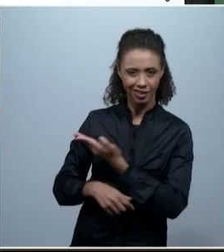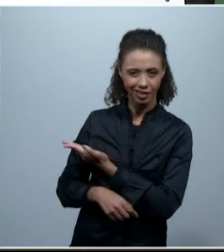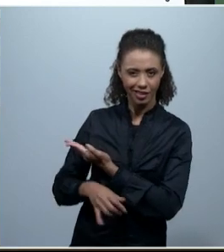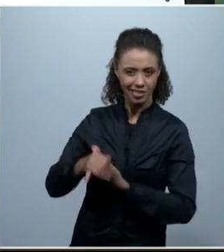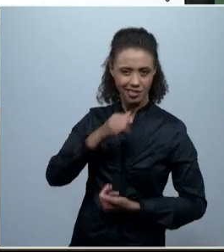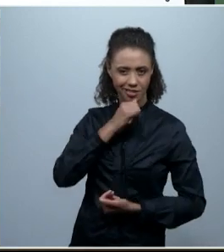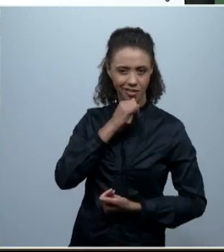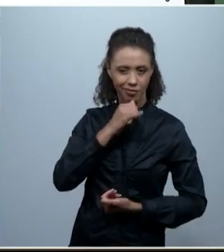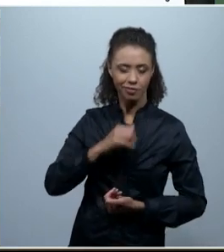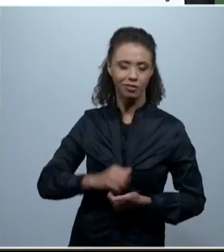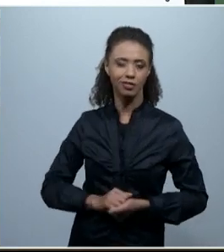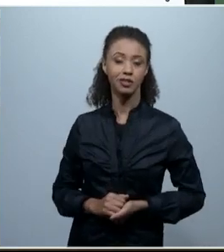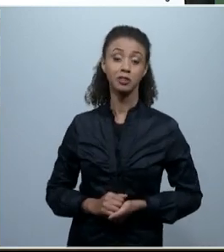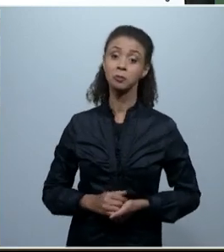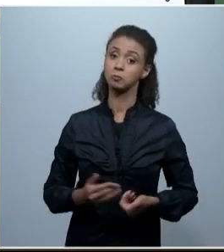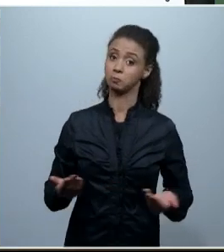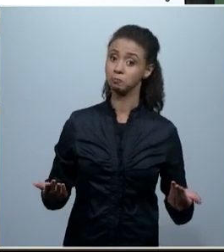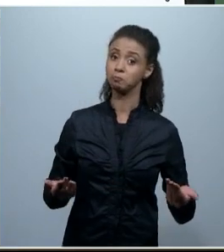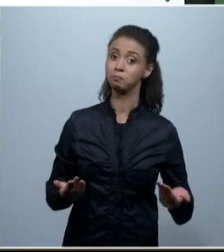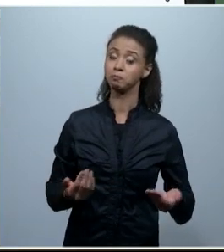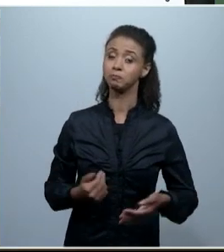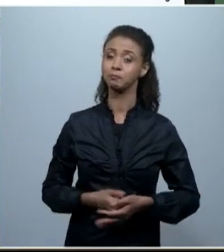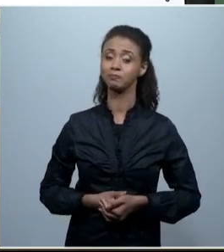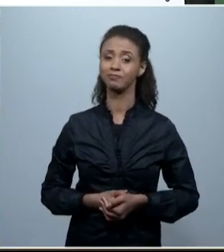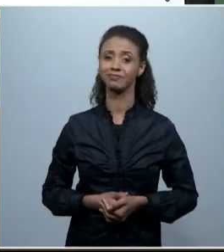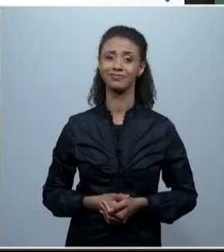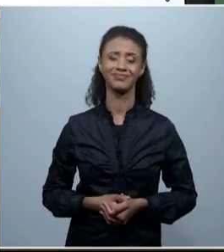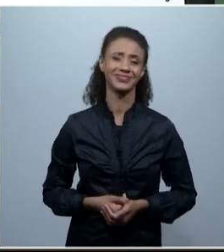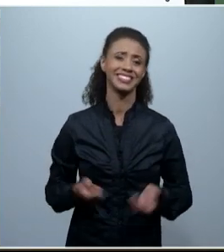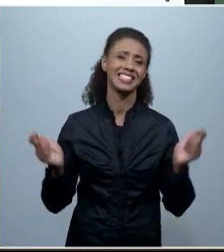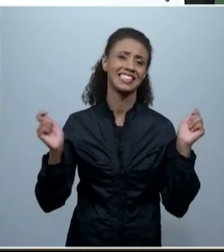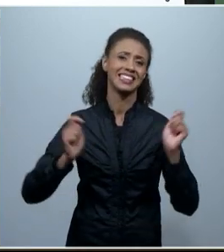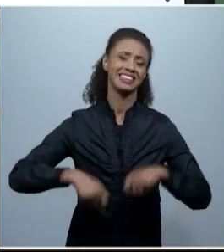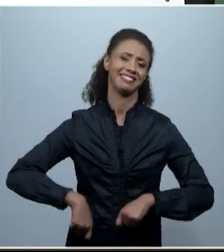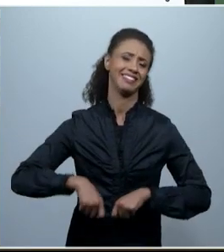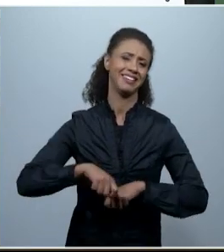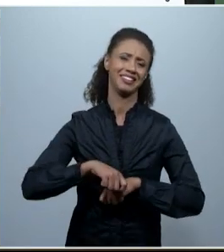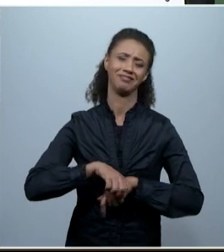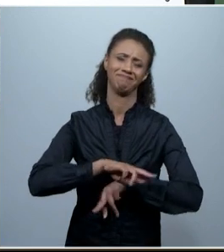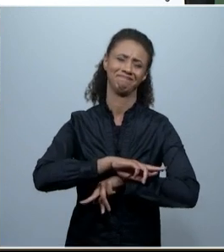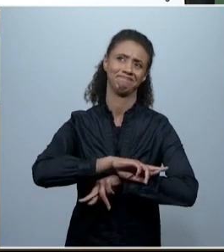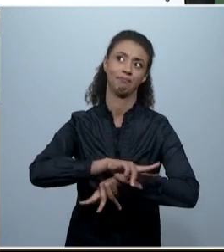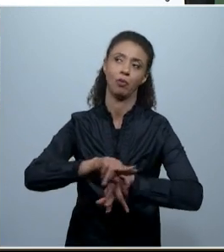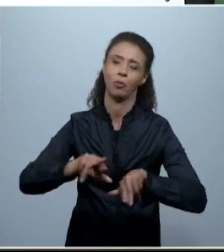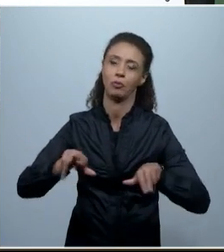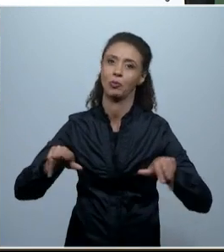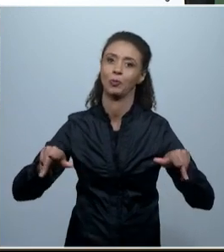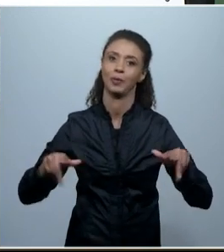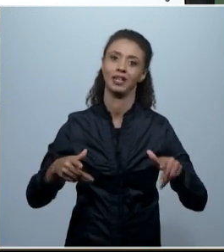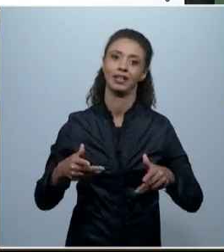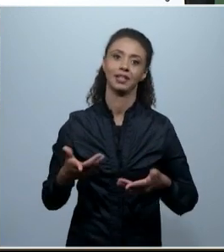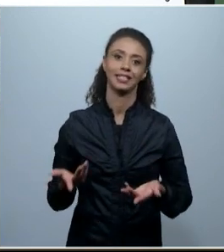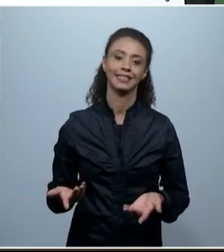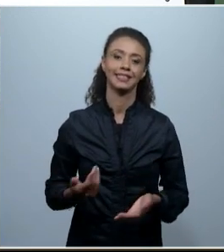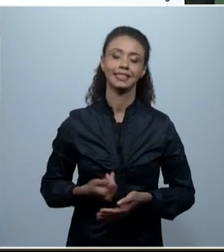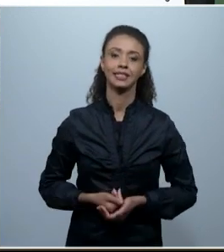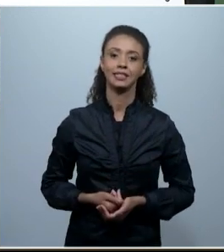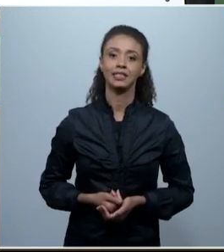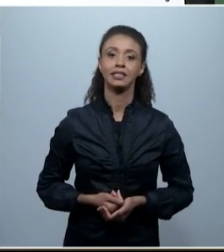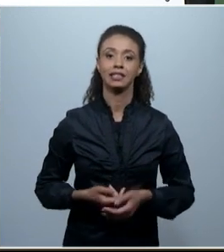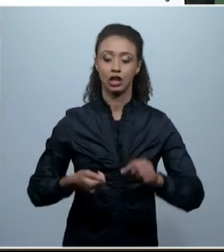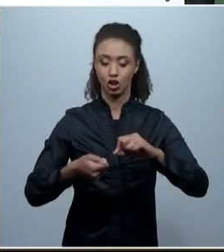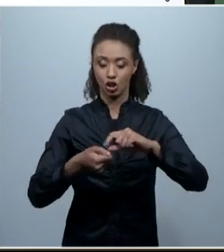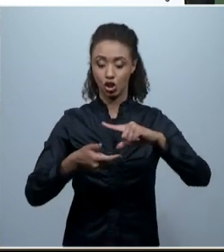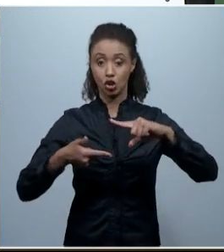anteriores então é nosso tem tem tem muita coisa sabe quando você vai é para meter